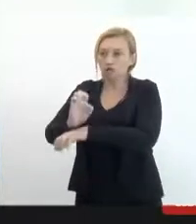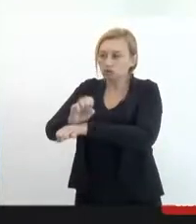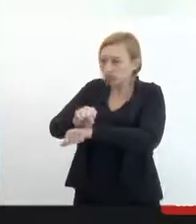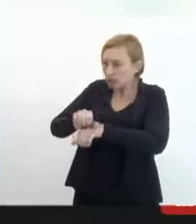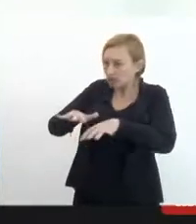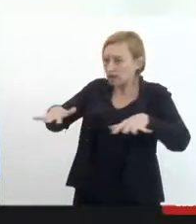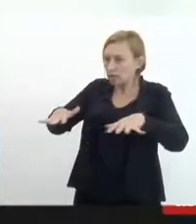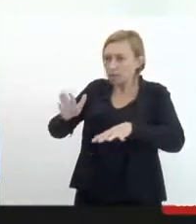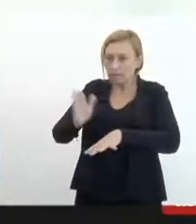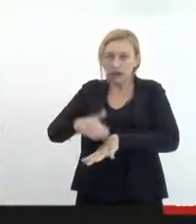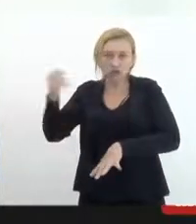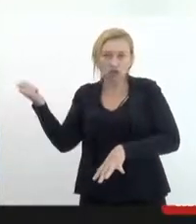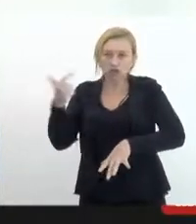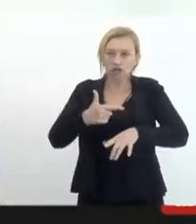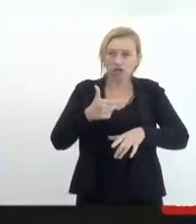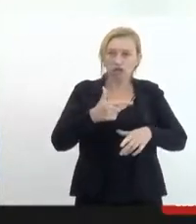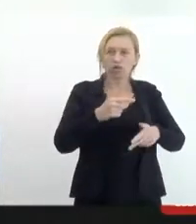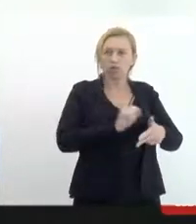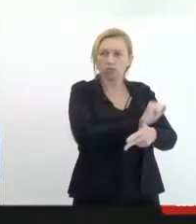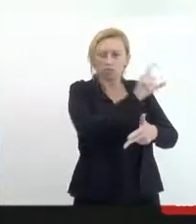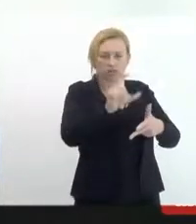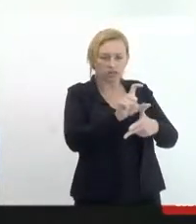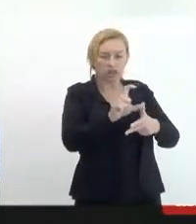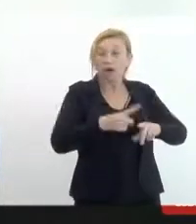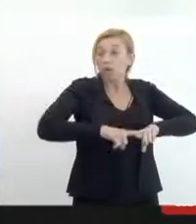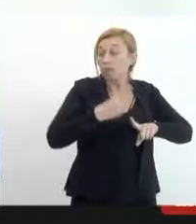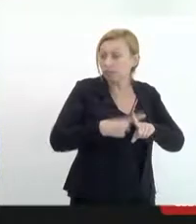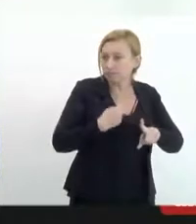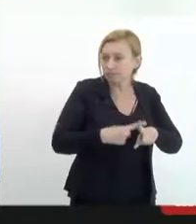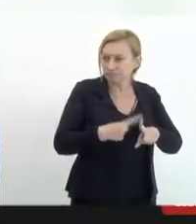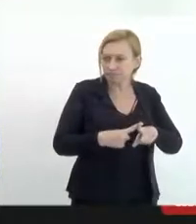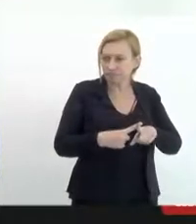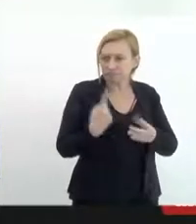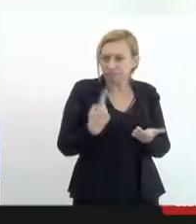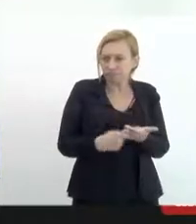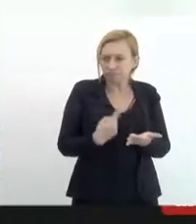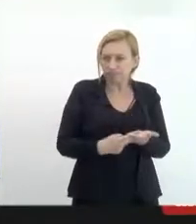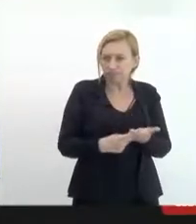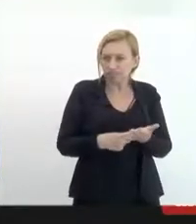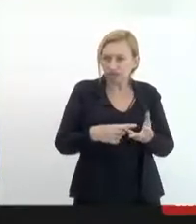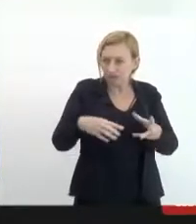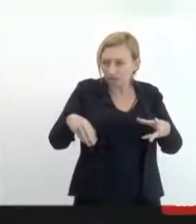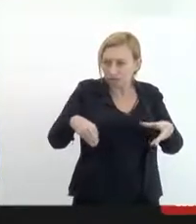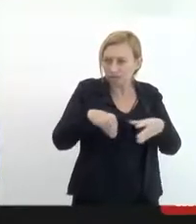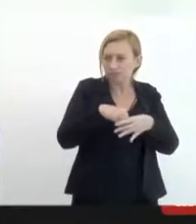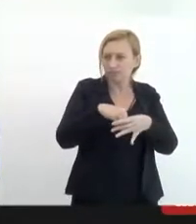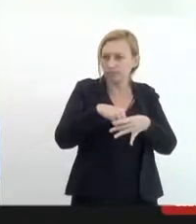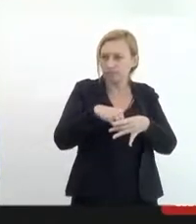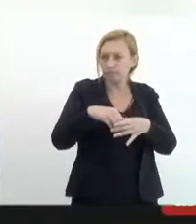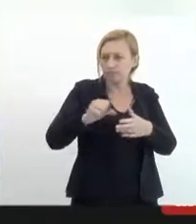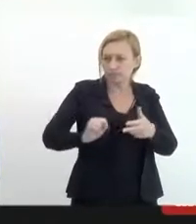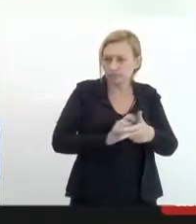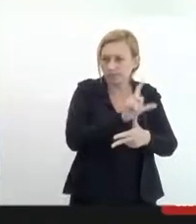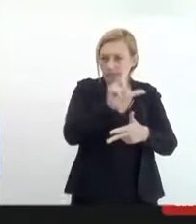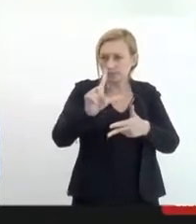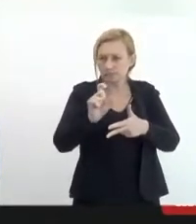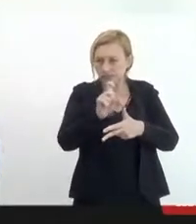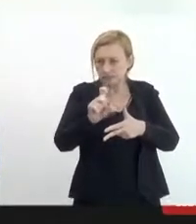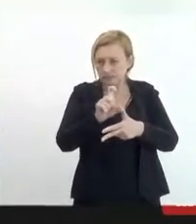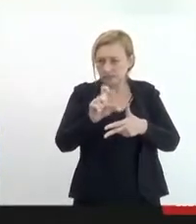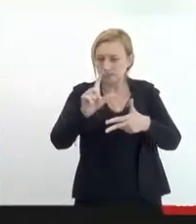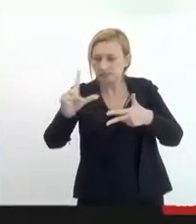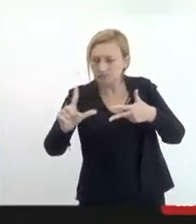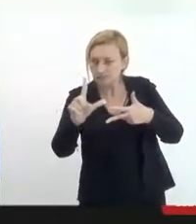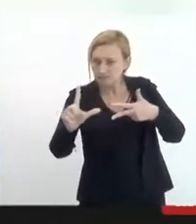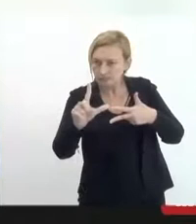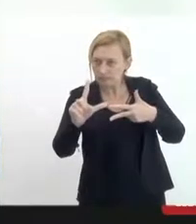Poder Executivo, porque se esse acordo tivesse envolvido Poder Legislativo,